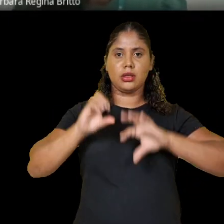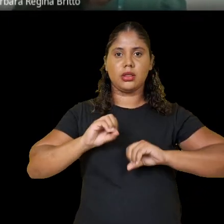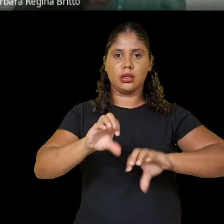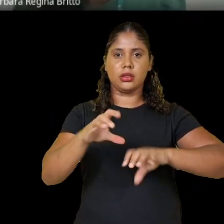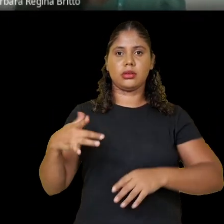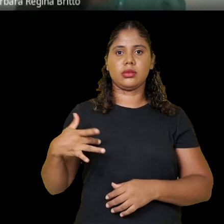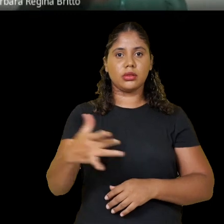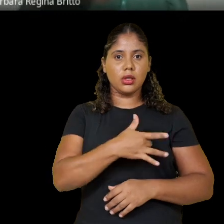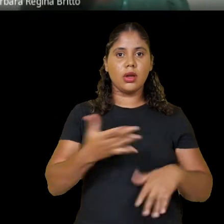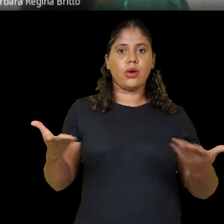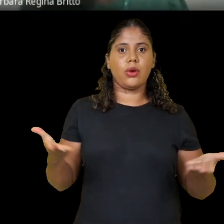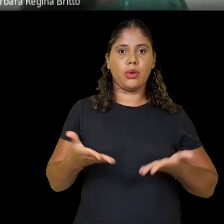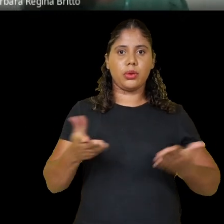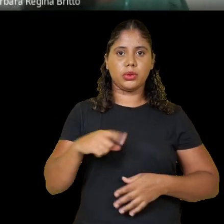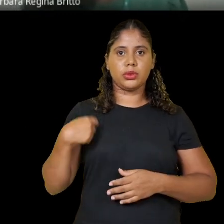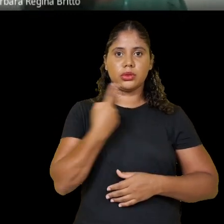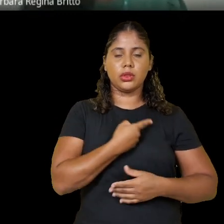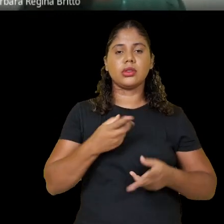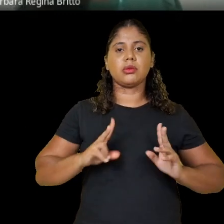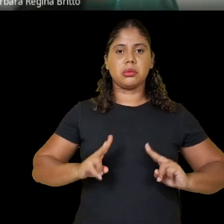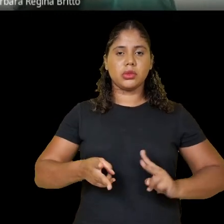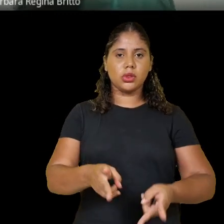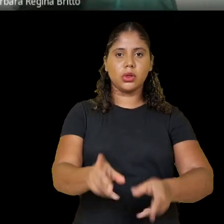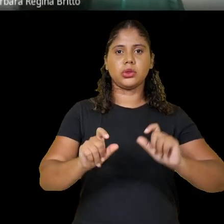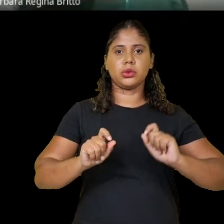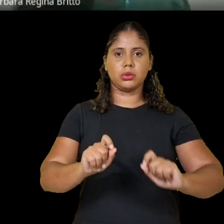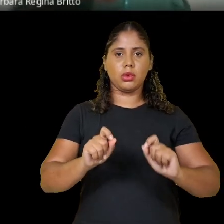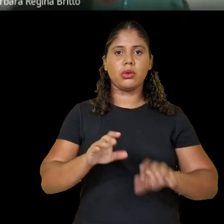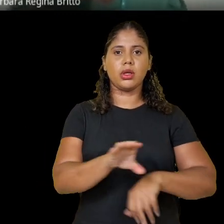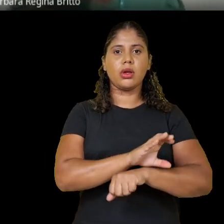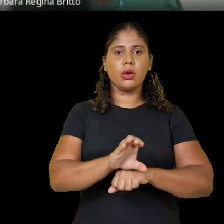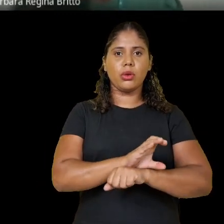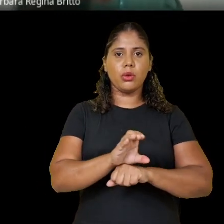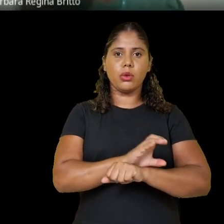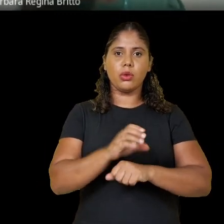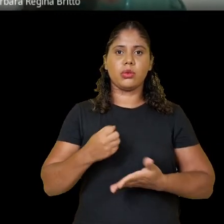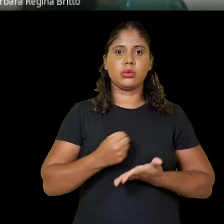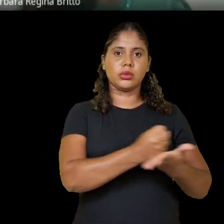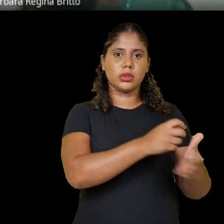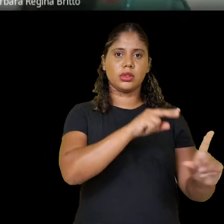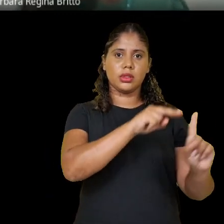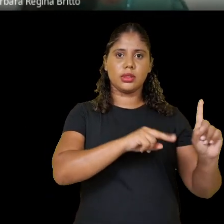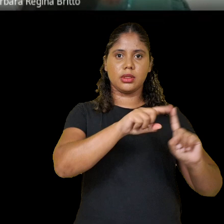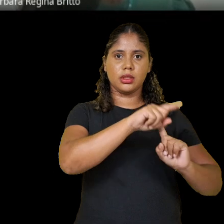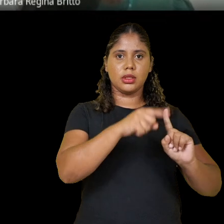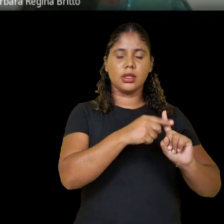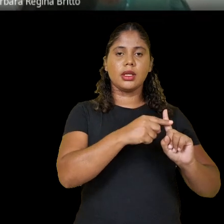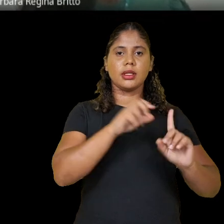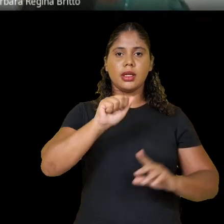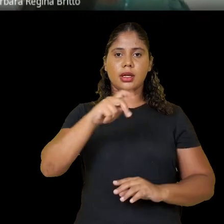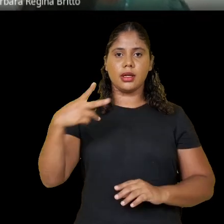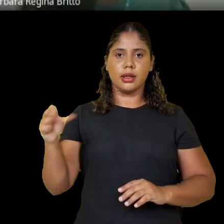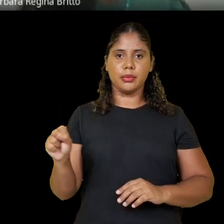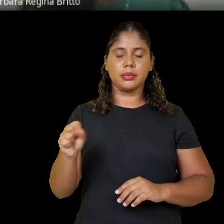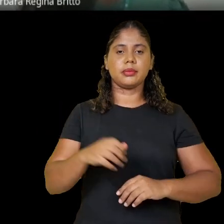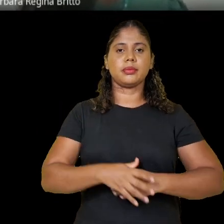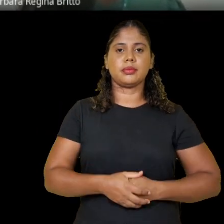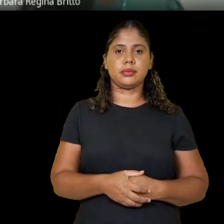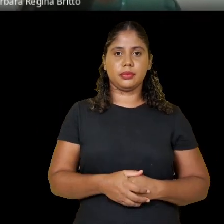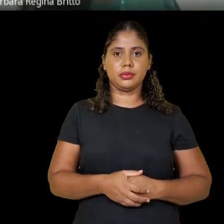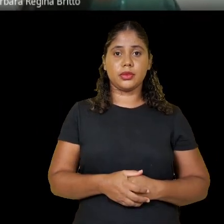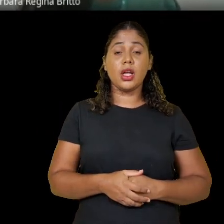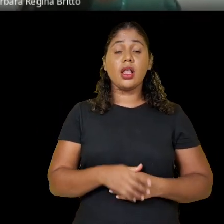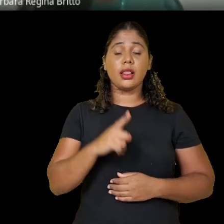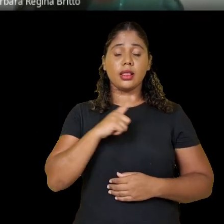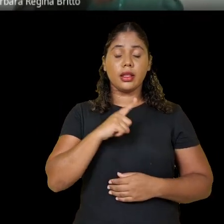Enfermagem, Educação e Saúde. Hoje a gente vai dar continuidade no curso de assistência ao pré-natal na atenção primária à